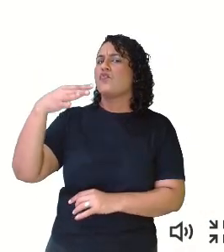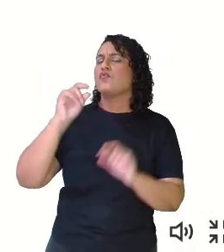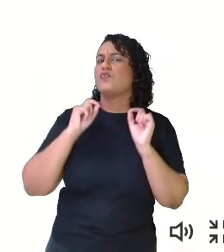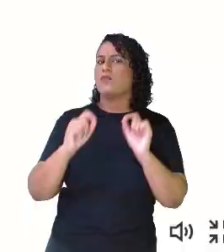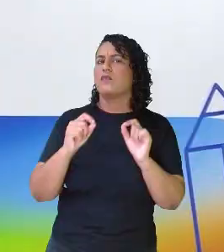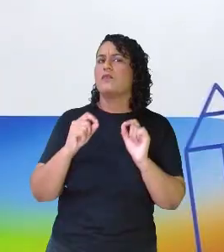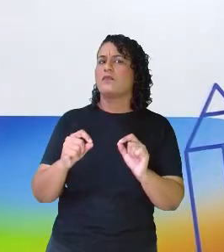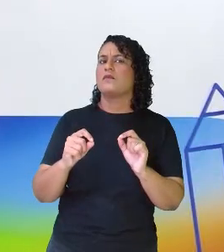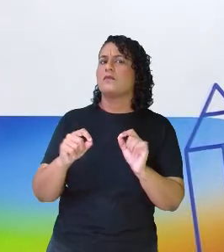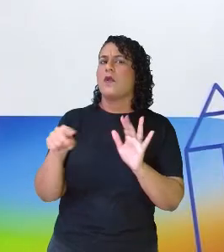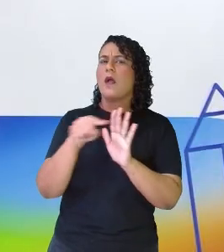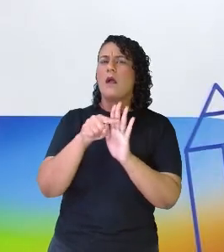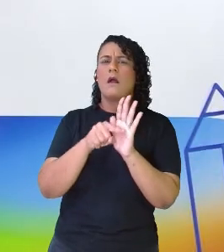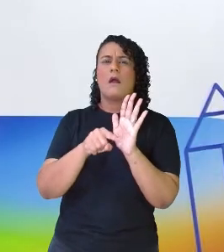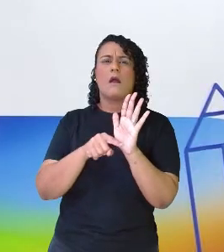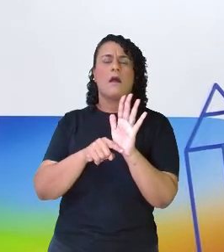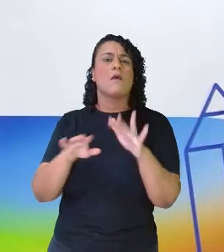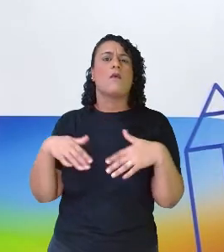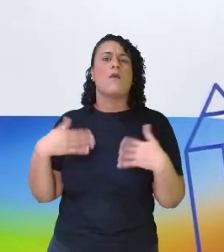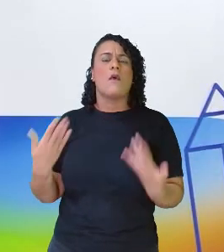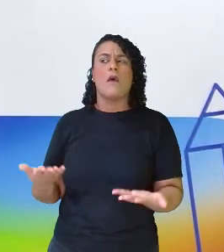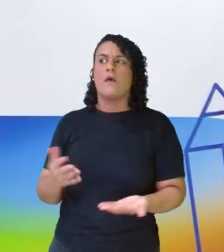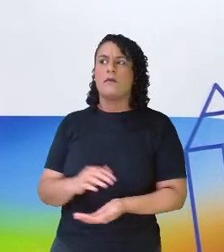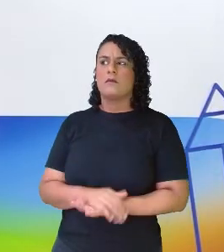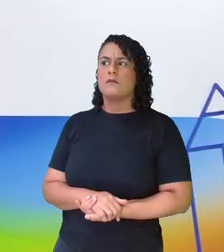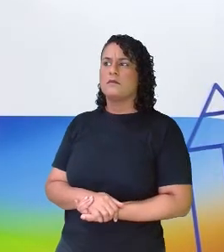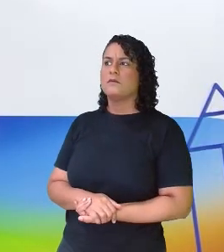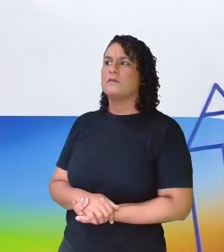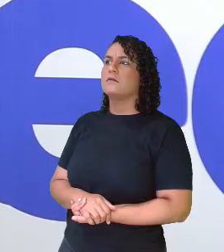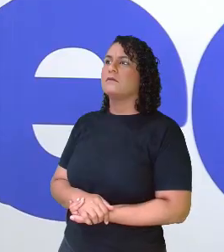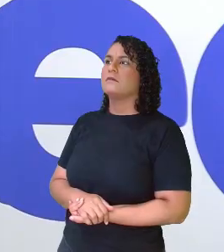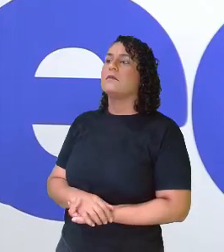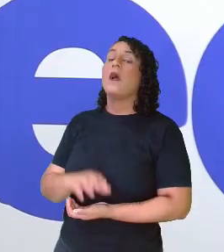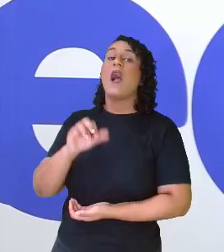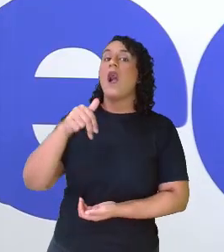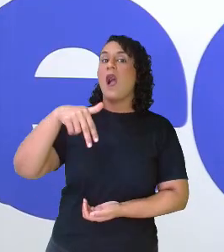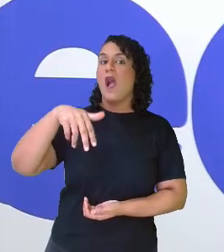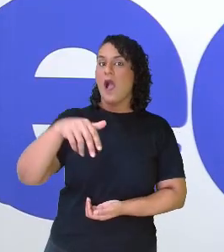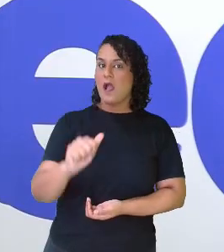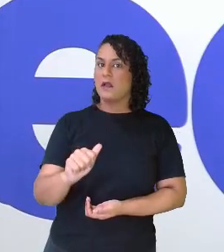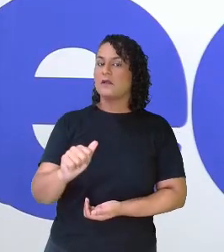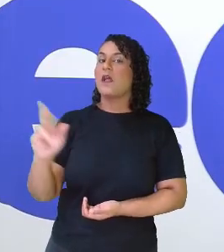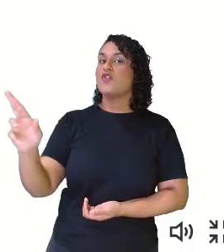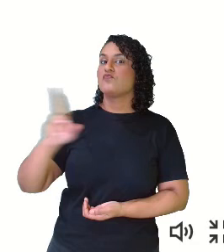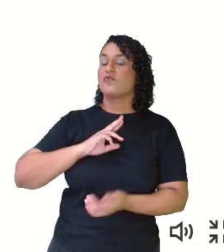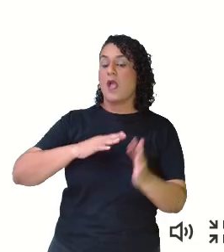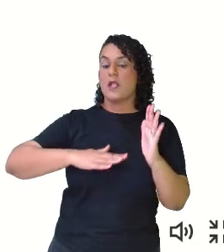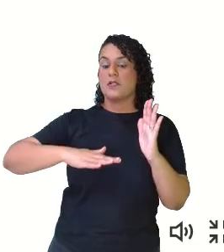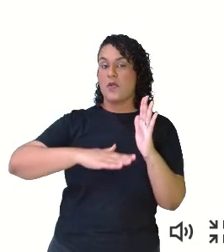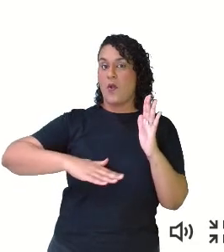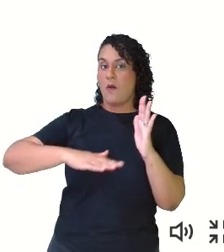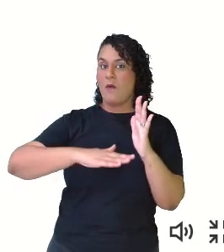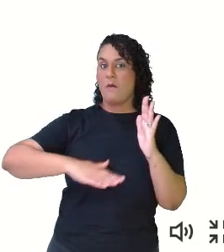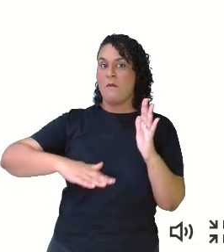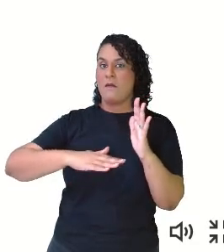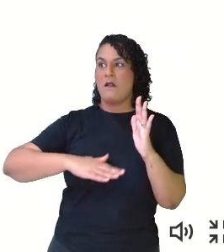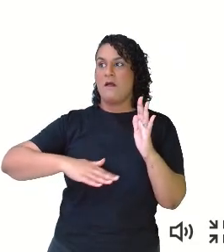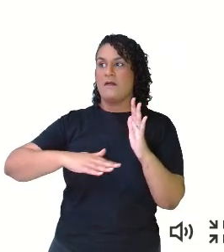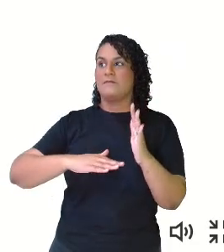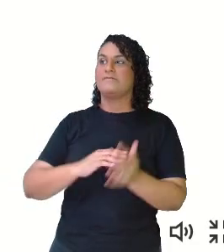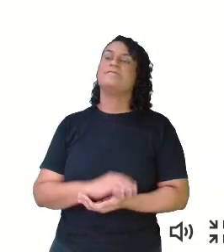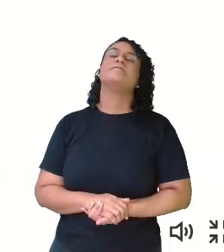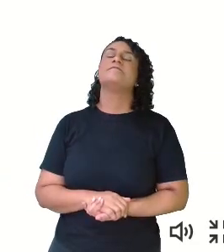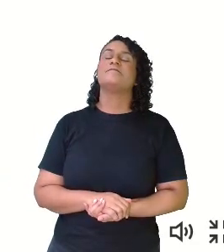boliche, a sombra, a laranja ou transferidor? A Ana disse que era a sombra. Vamos ver, né? Vamos marcar aqui.